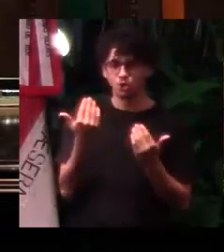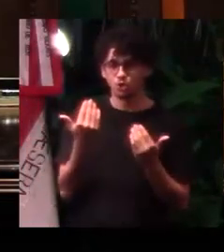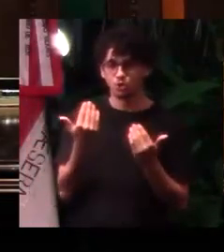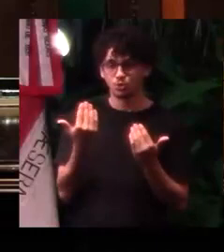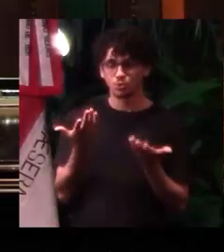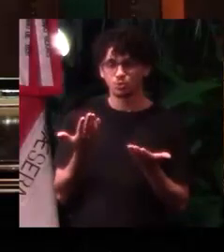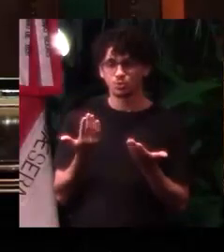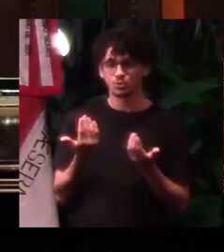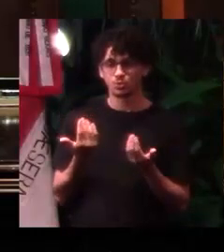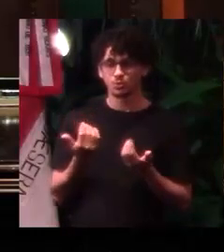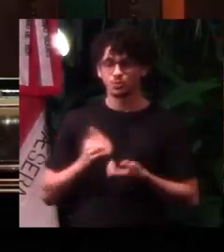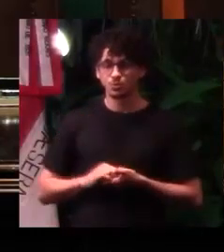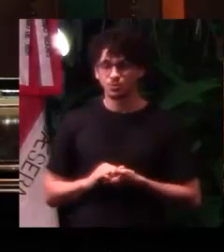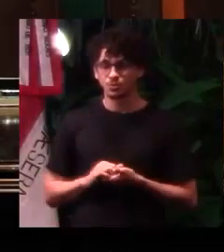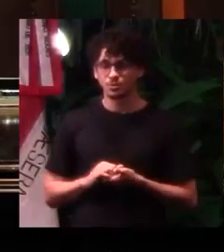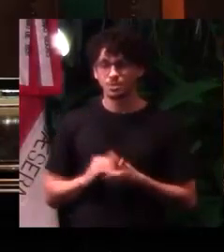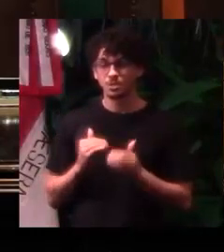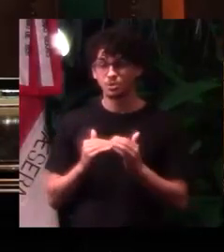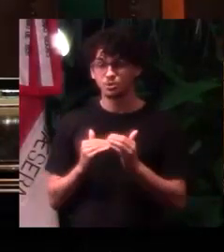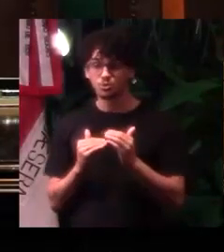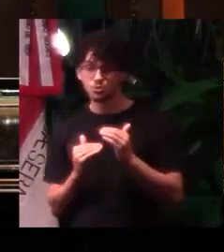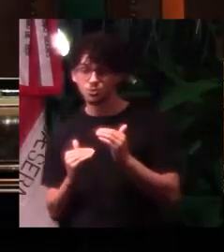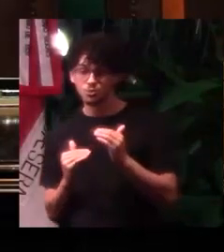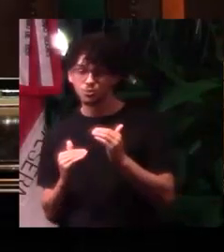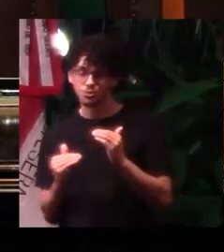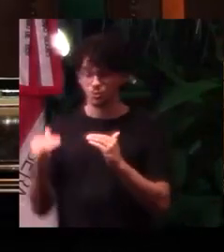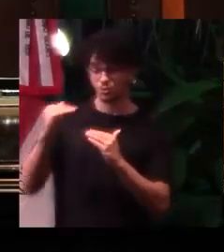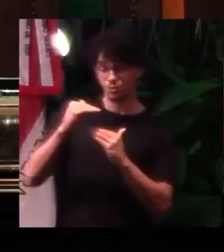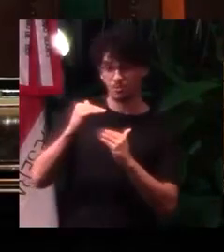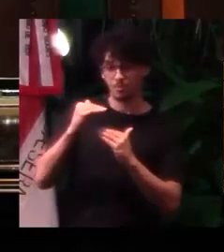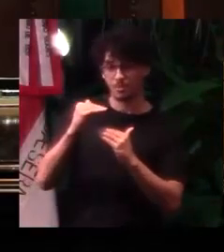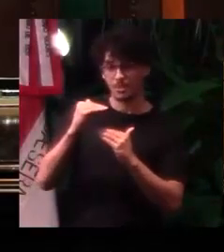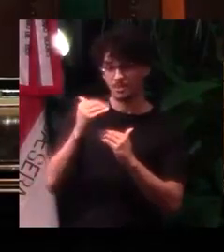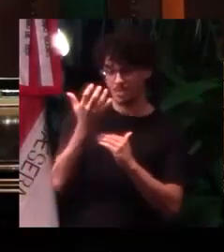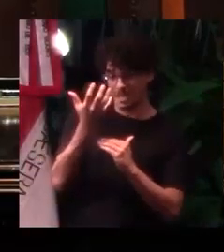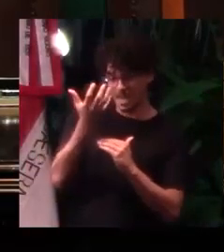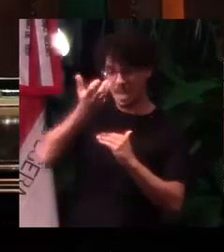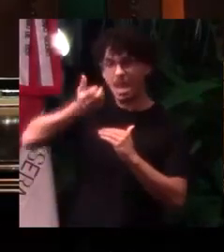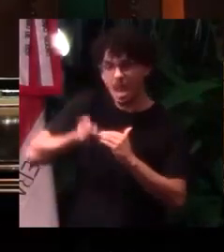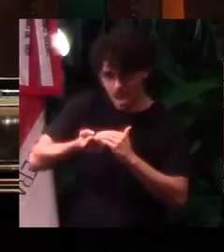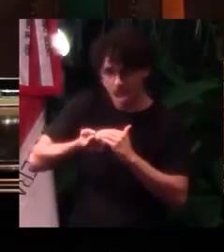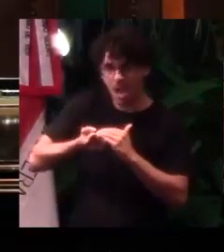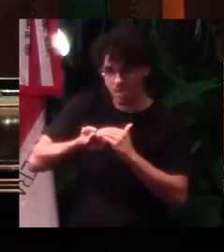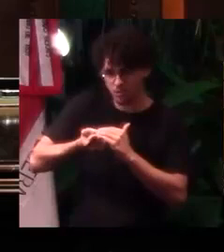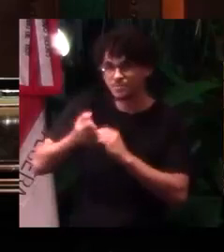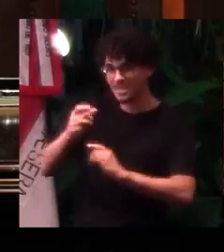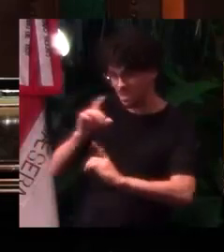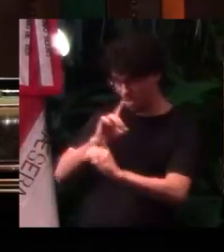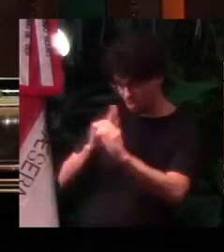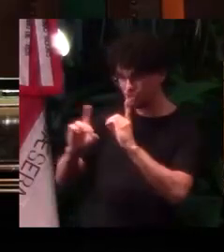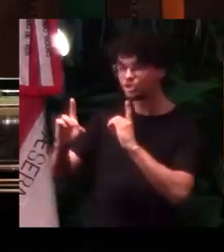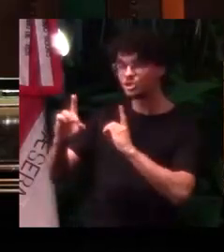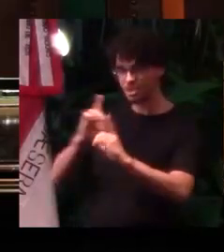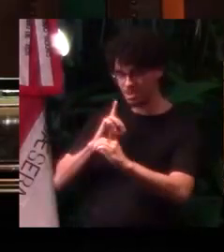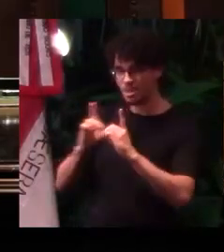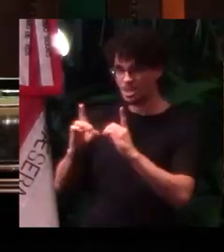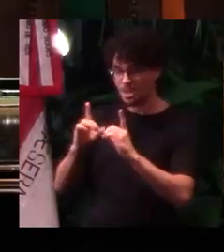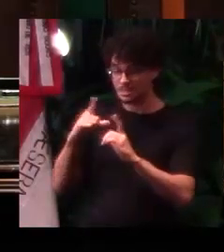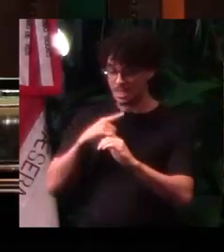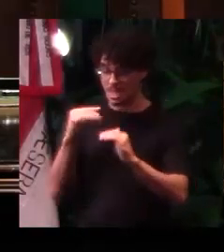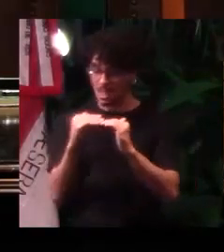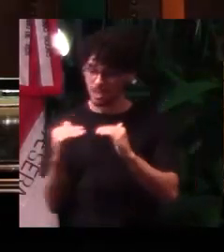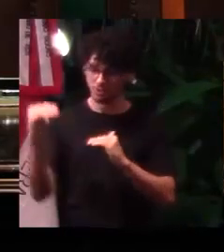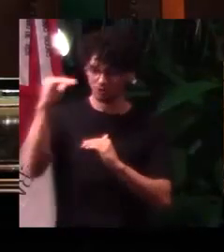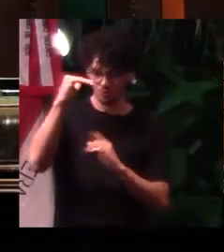superação que assume, é uma superação dialética. Ela supera cada um dos indivíduos e, ao mesmo